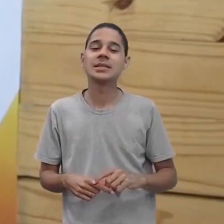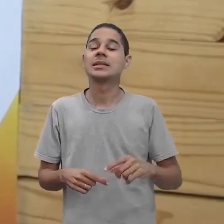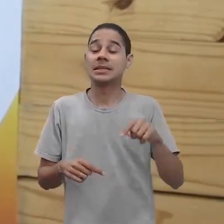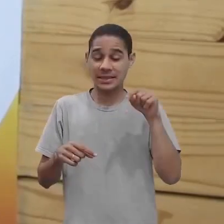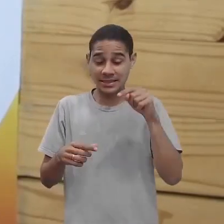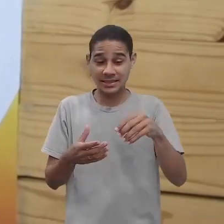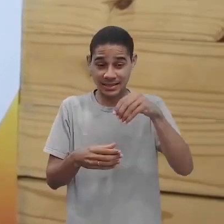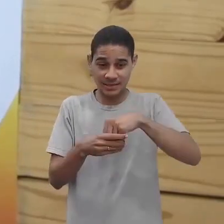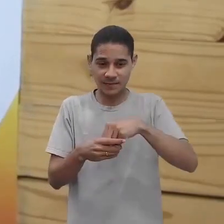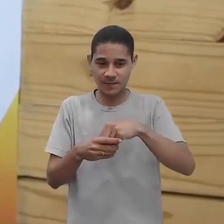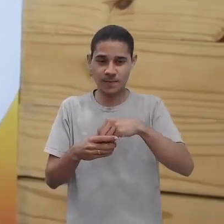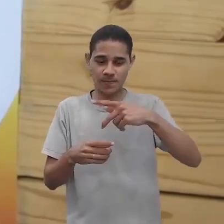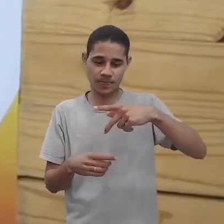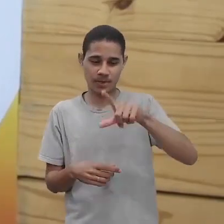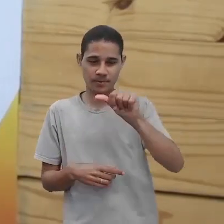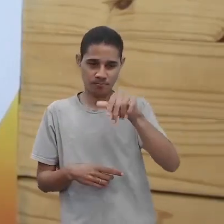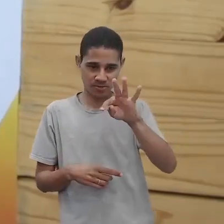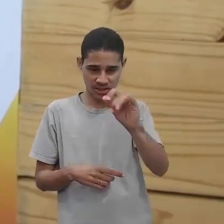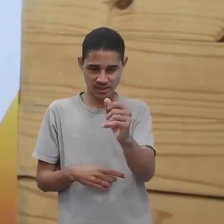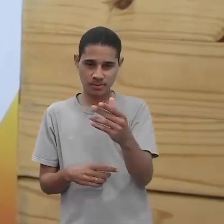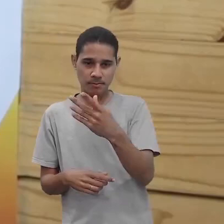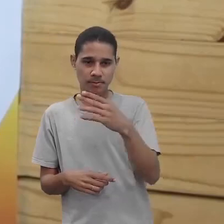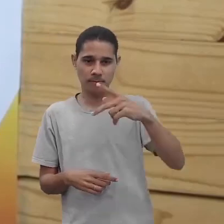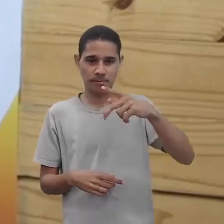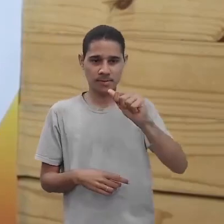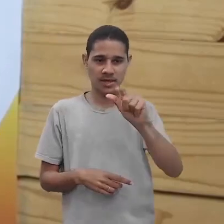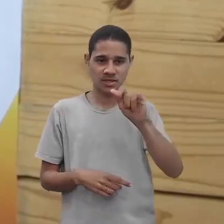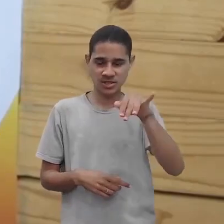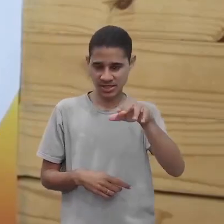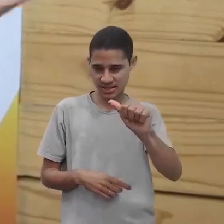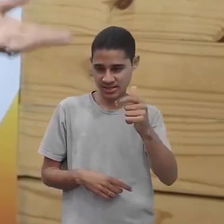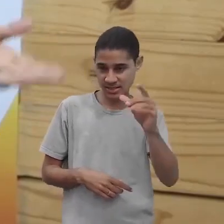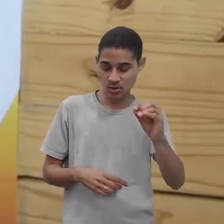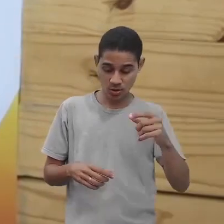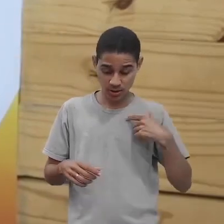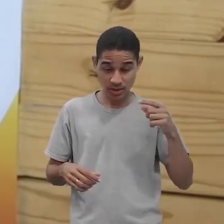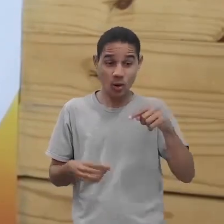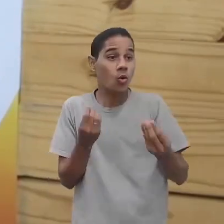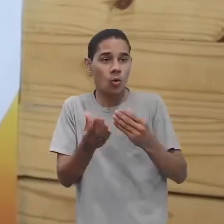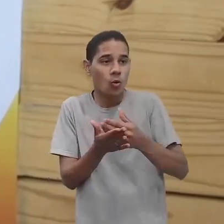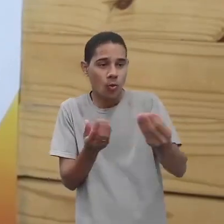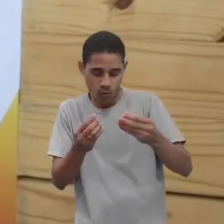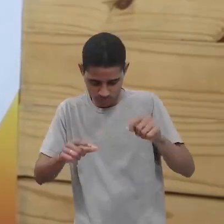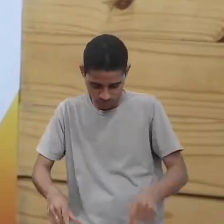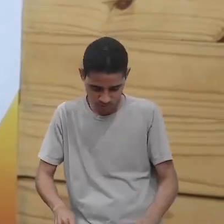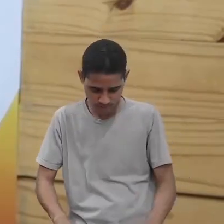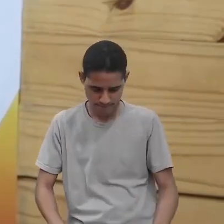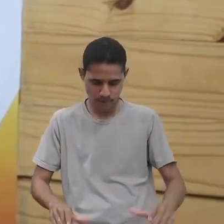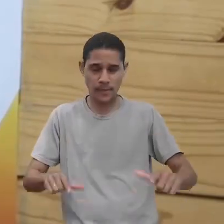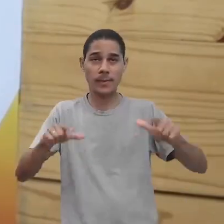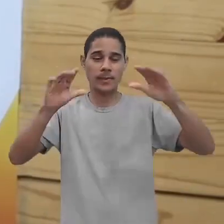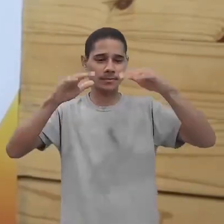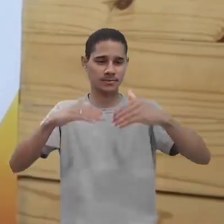estar dizendo, olha, vai começar aqui, de baixo para cima, para poder estar colocando